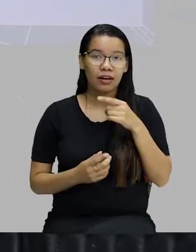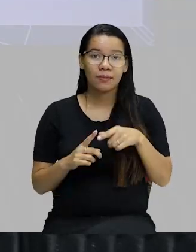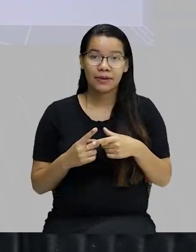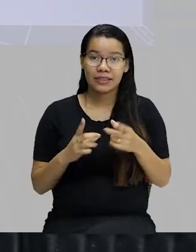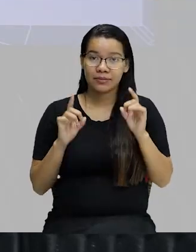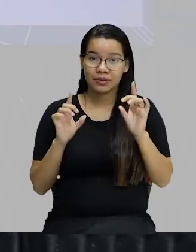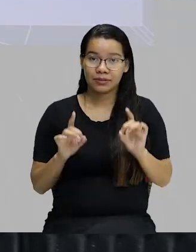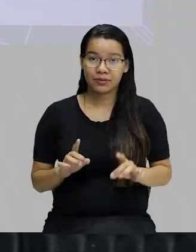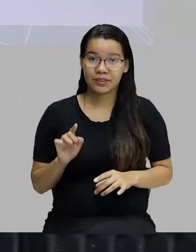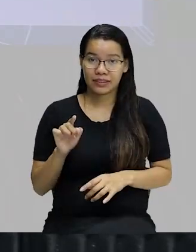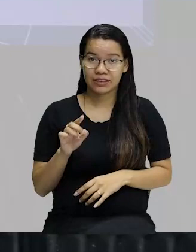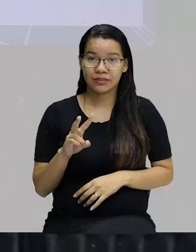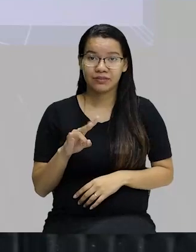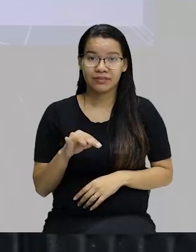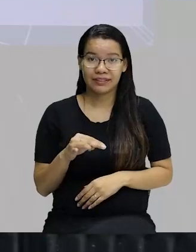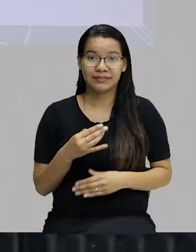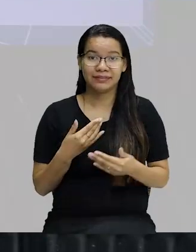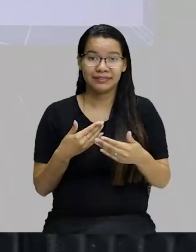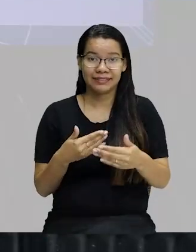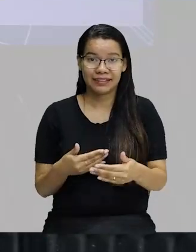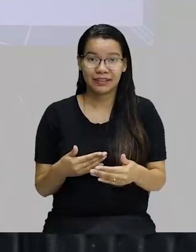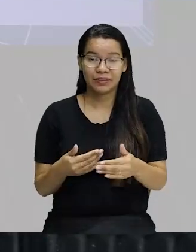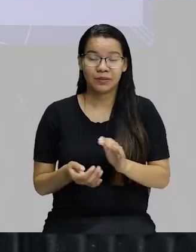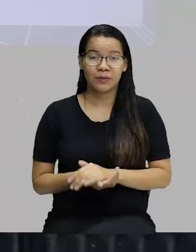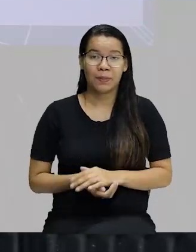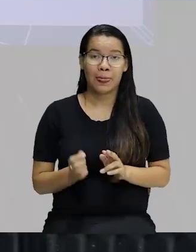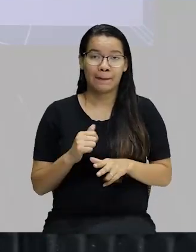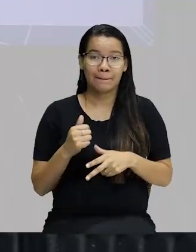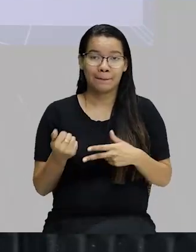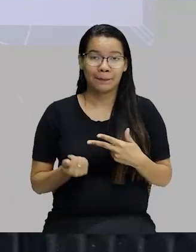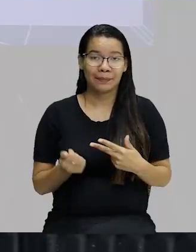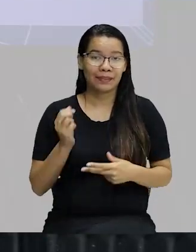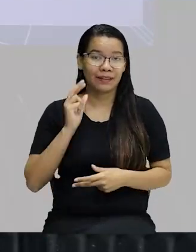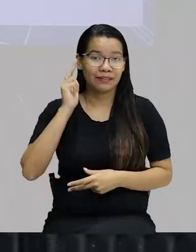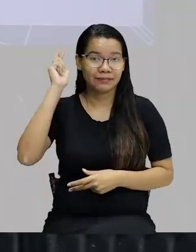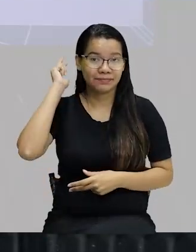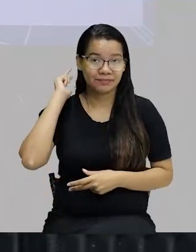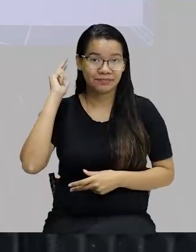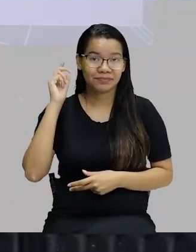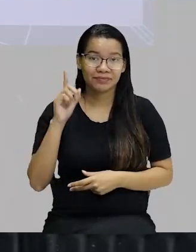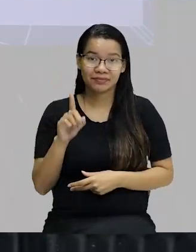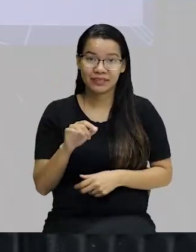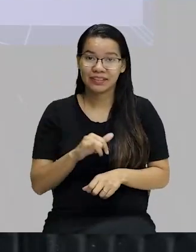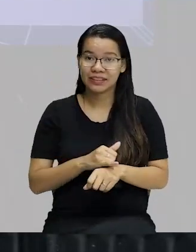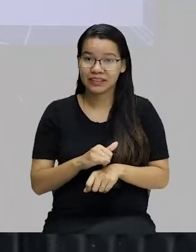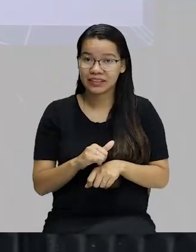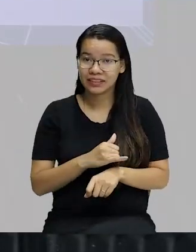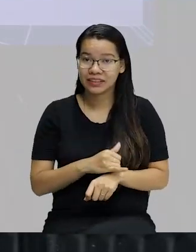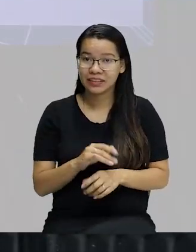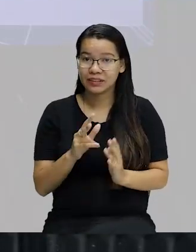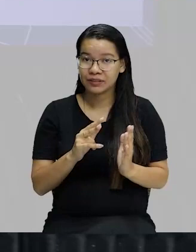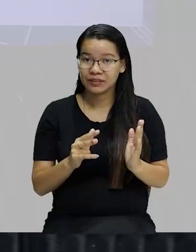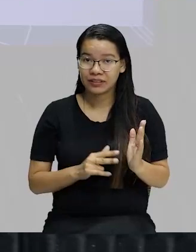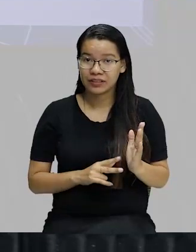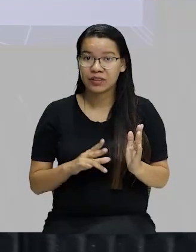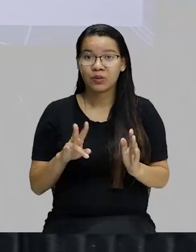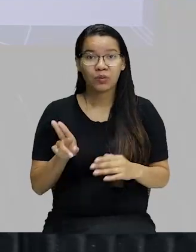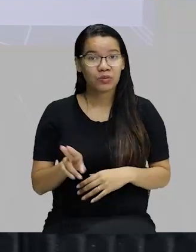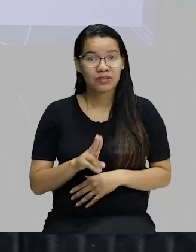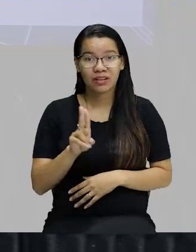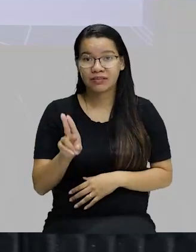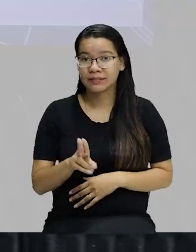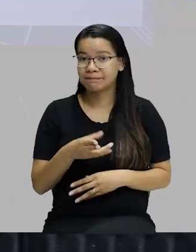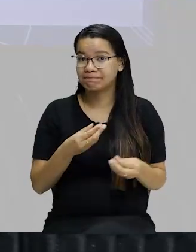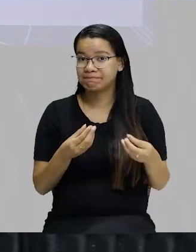processos seletivos, que vão enfrentar um Enem ou um vestibular, as estratégias de leitura, elas são ferramentas muito úteis para te ajudar